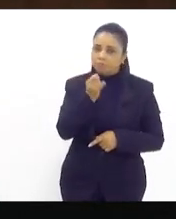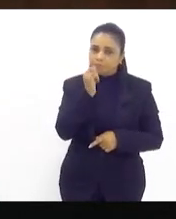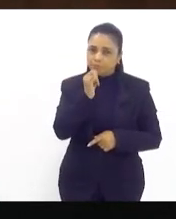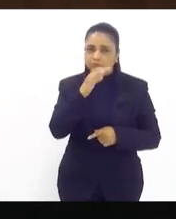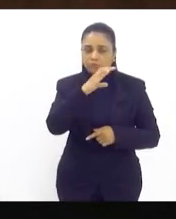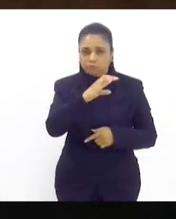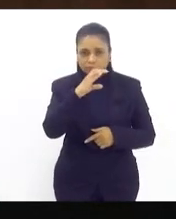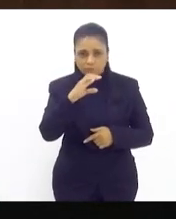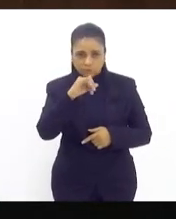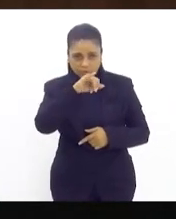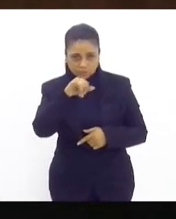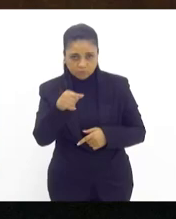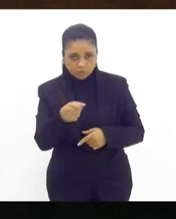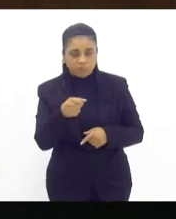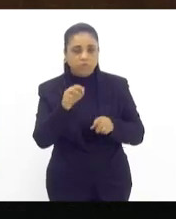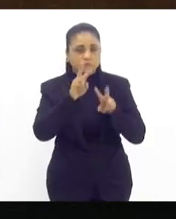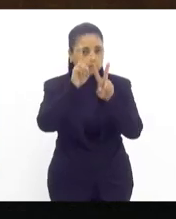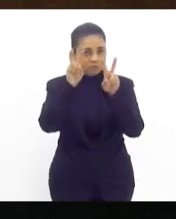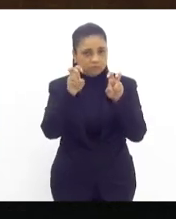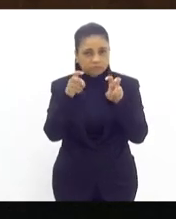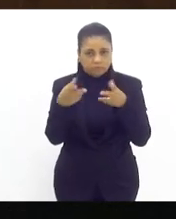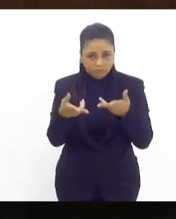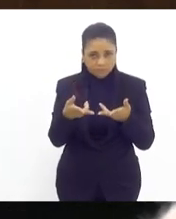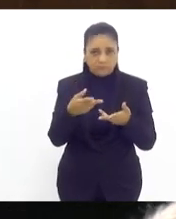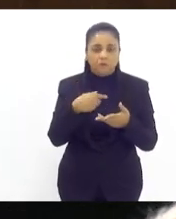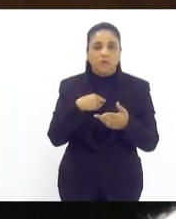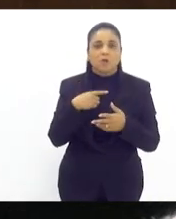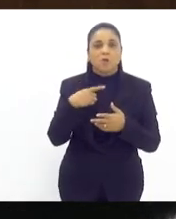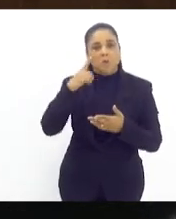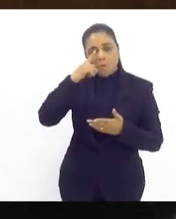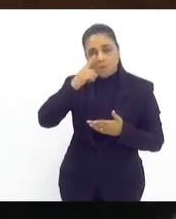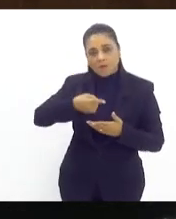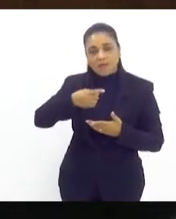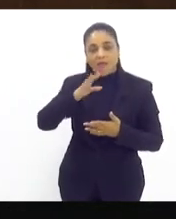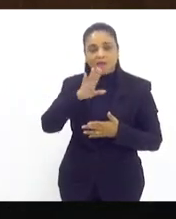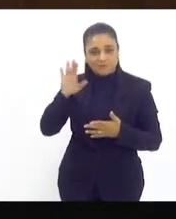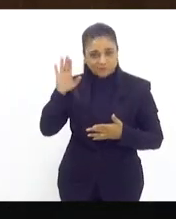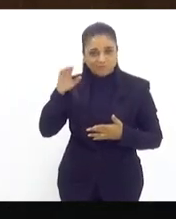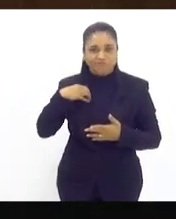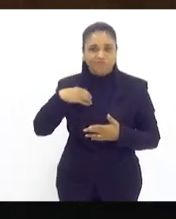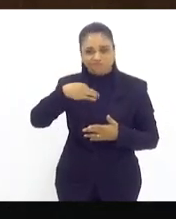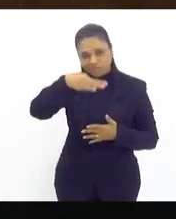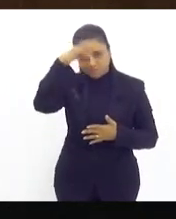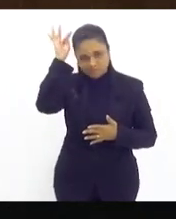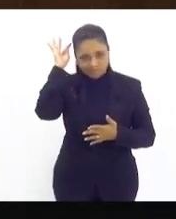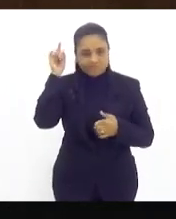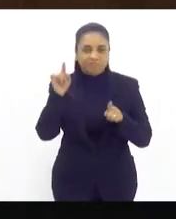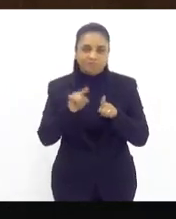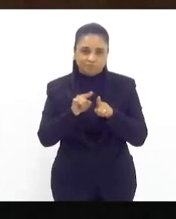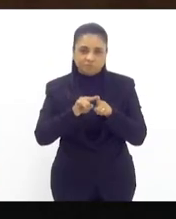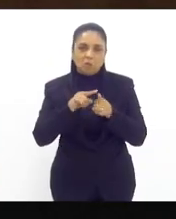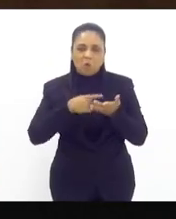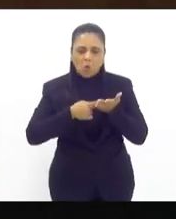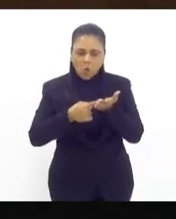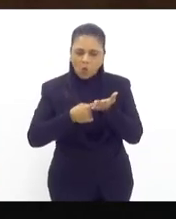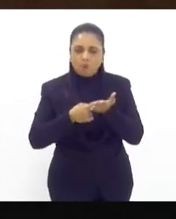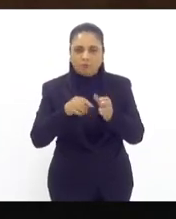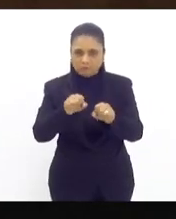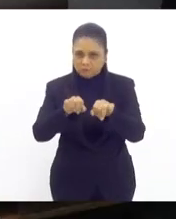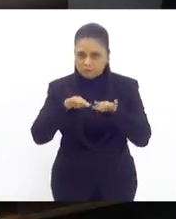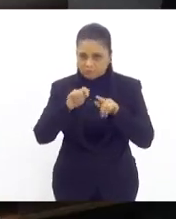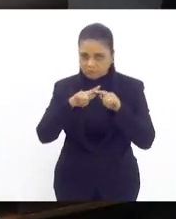de uma matéria que também que sei que o Mandato do deputado Fred é sensível a pauta e enfim um compromisso da casa obrigado Presidente